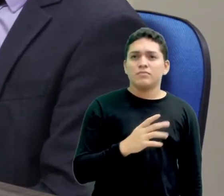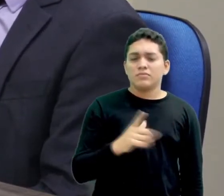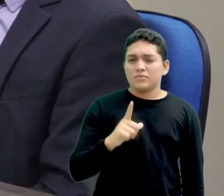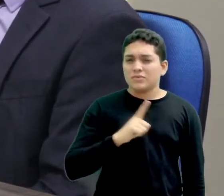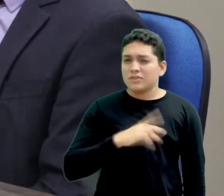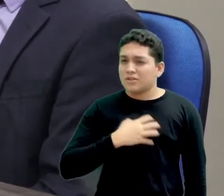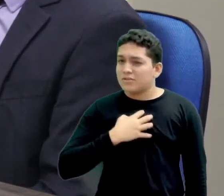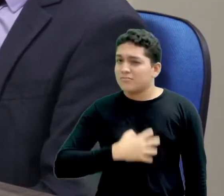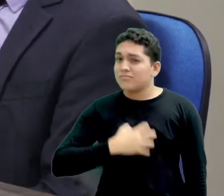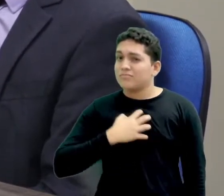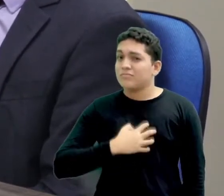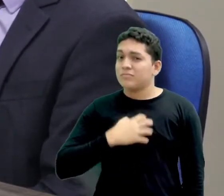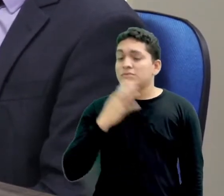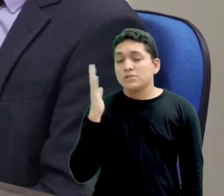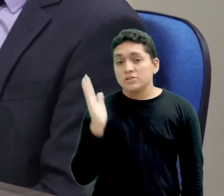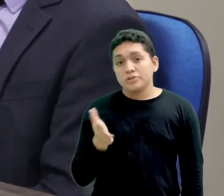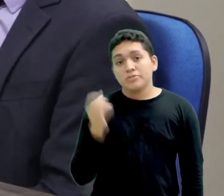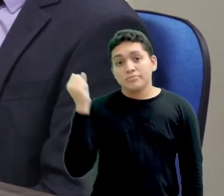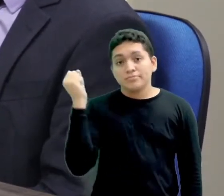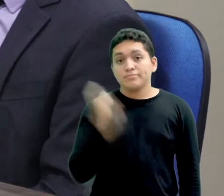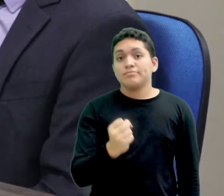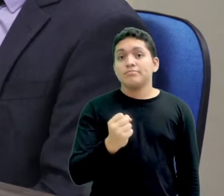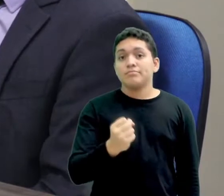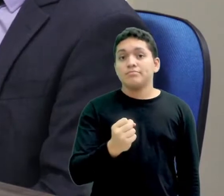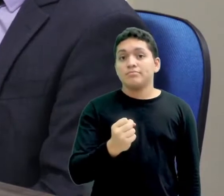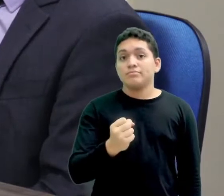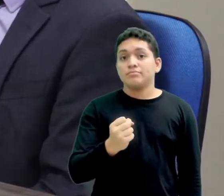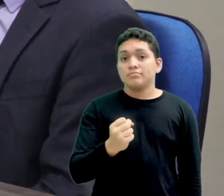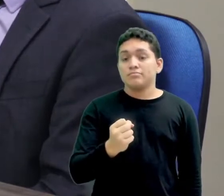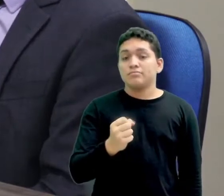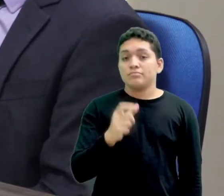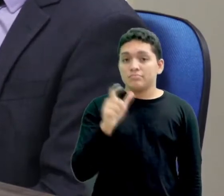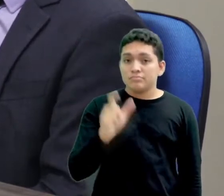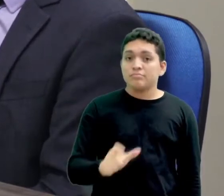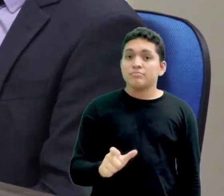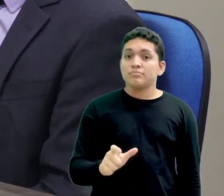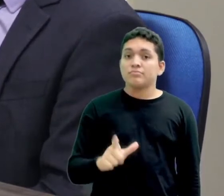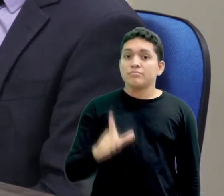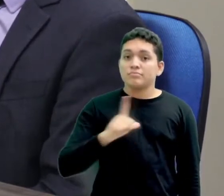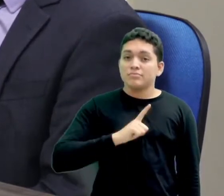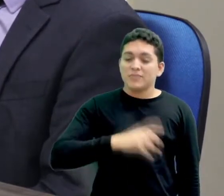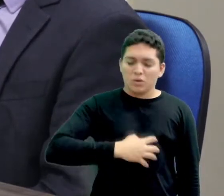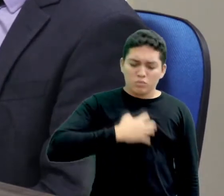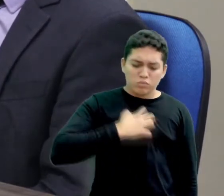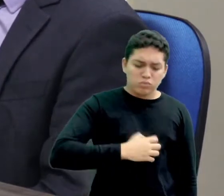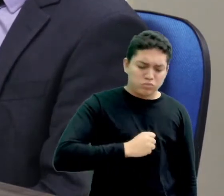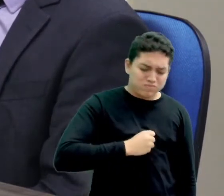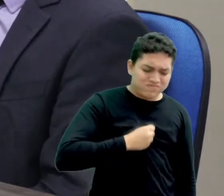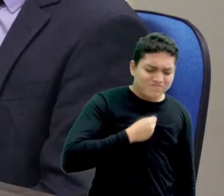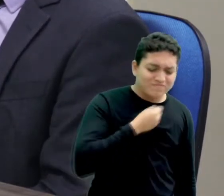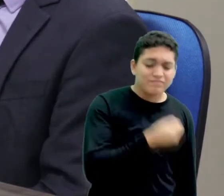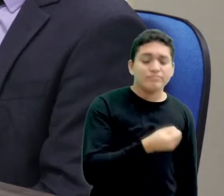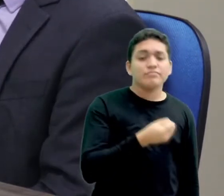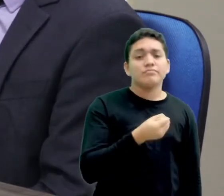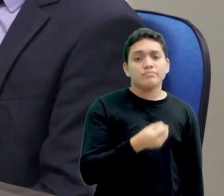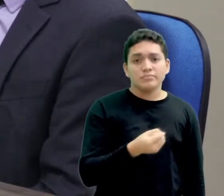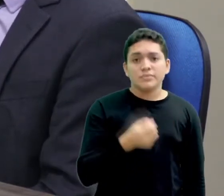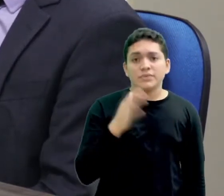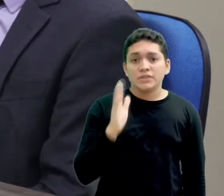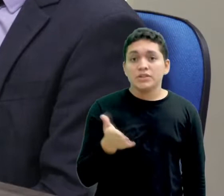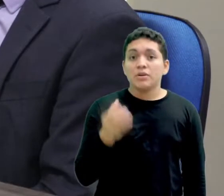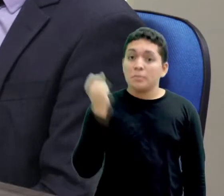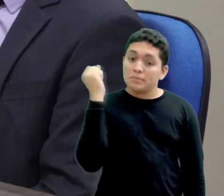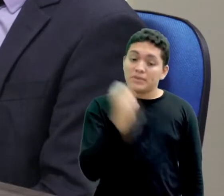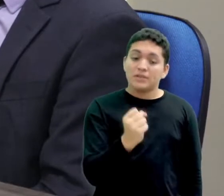ira, já matou. No momento em que Absalão ele teve ira do seu irmão, ali ele já tinha